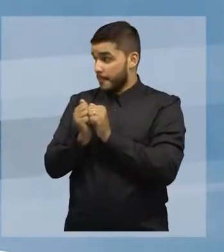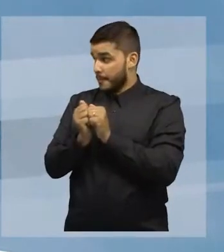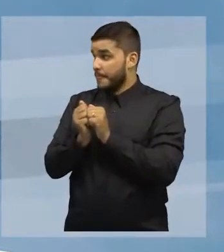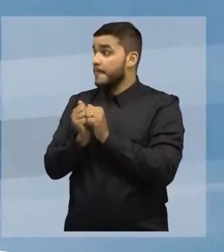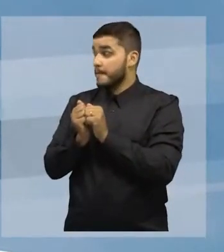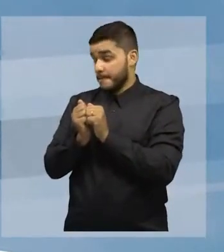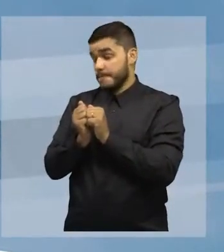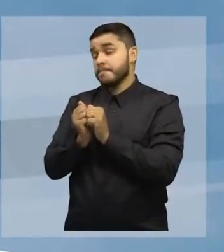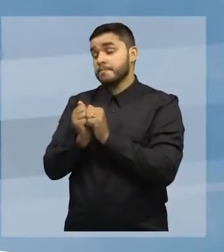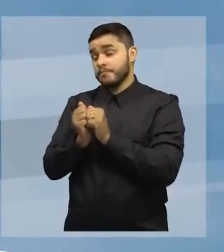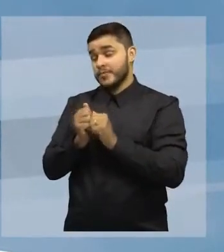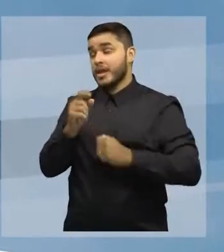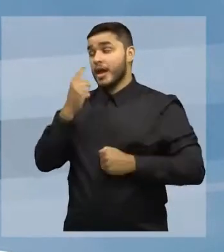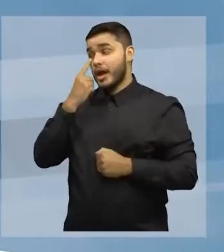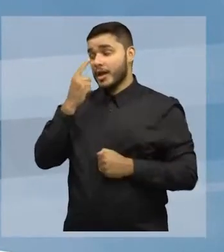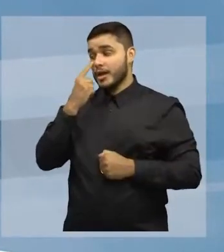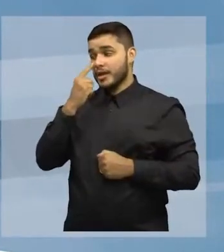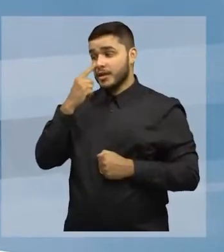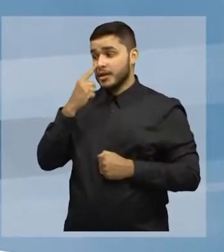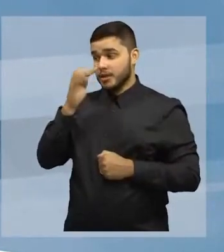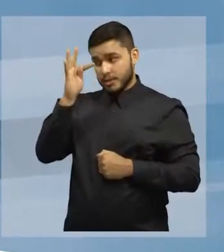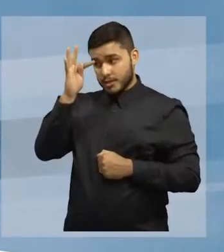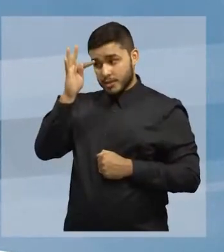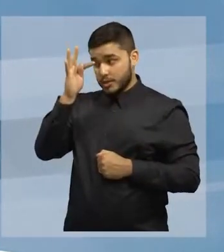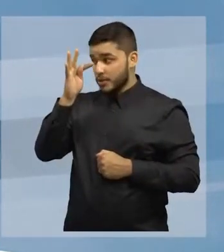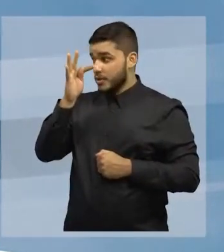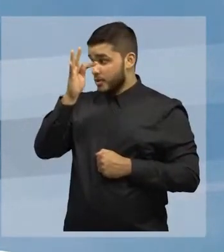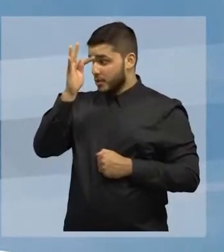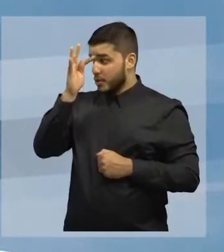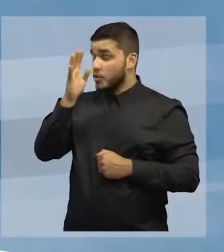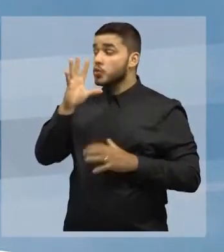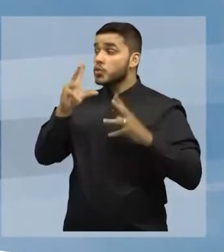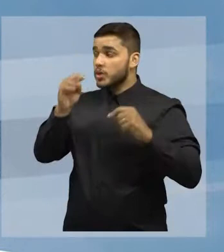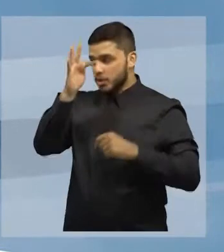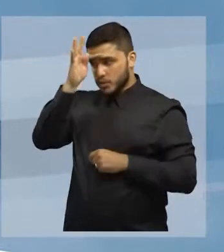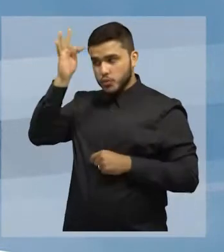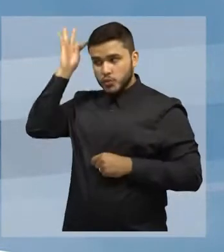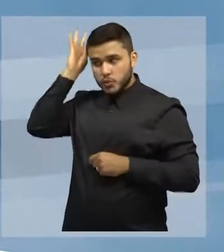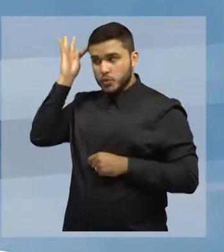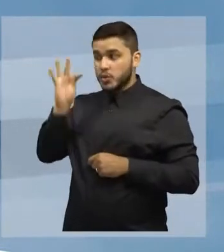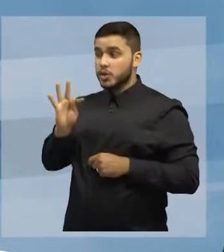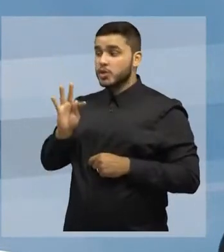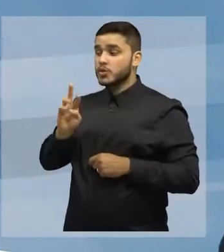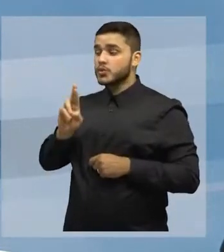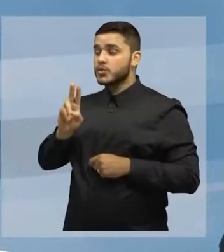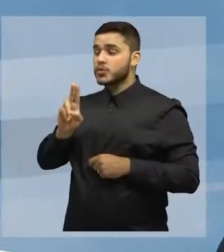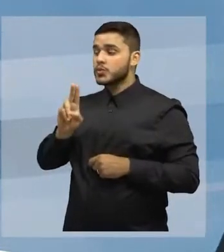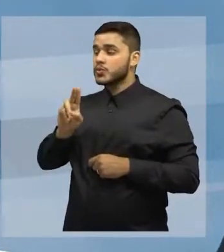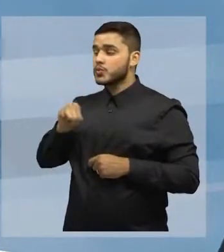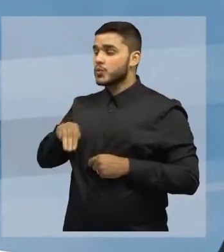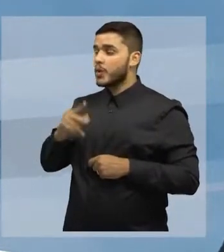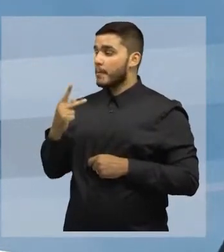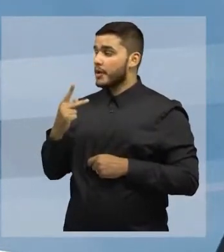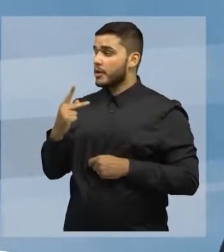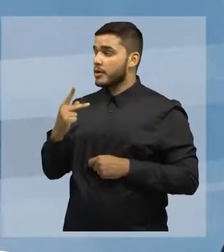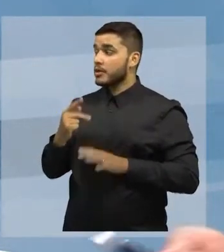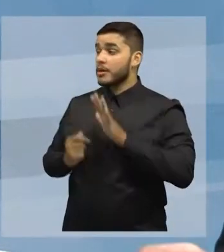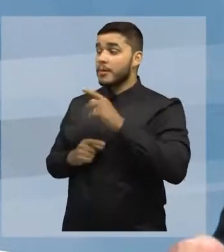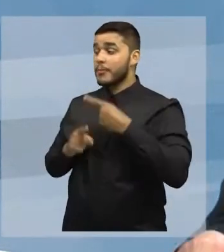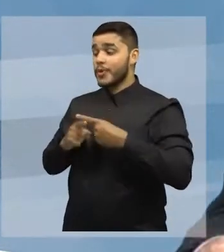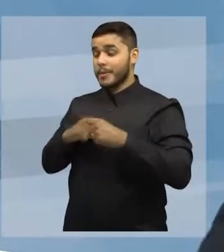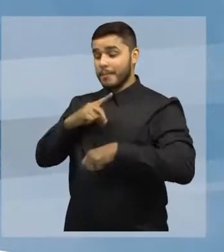centro-esquerda. Tiraram o tapete, puxaram o tapete da Argentina, que inicialmente pensava-se que era o Brasil, foi a Argentina, agora puxaram o